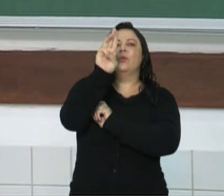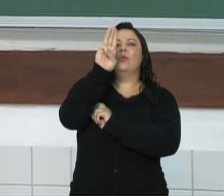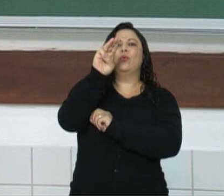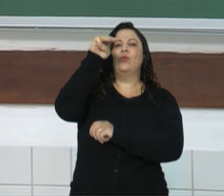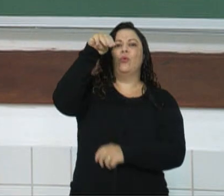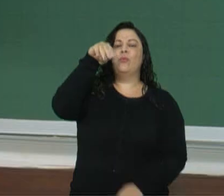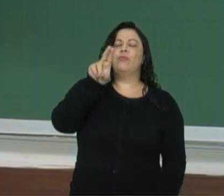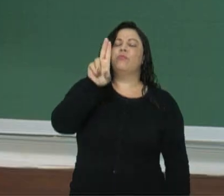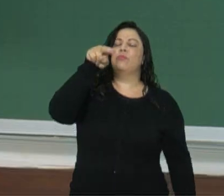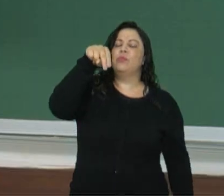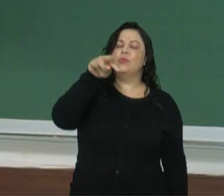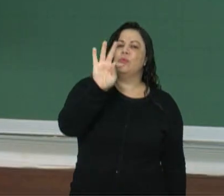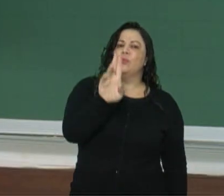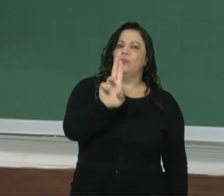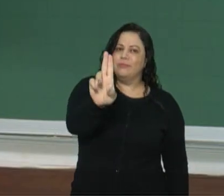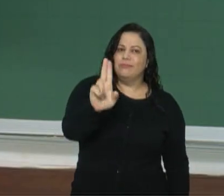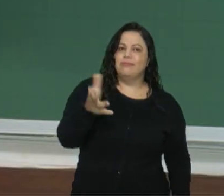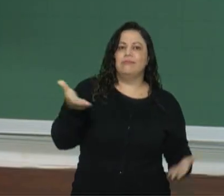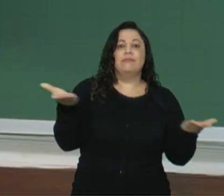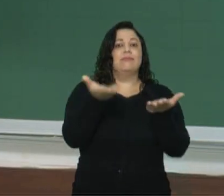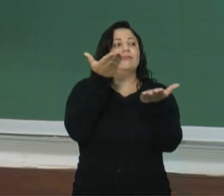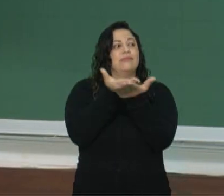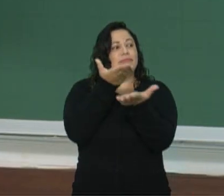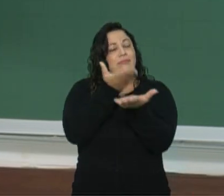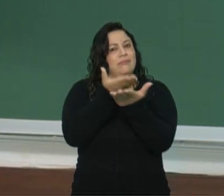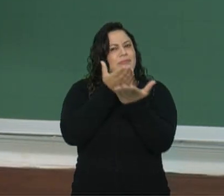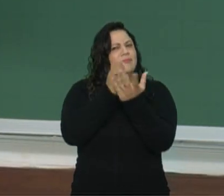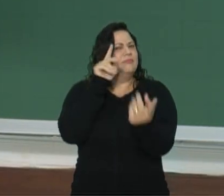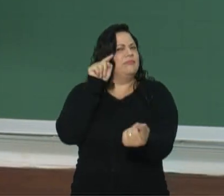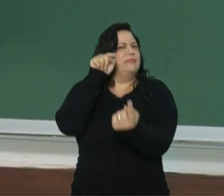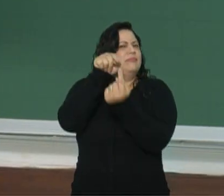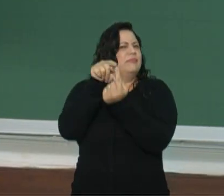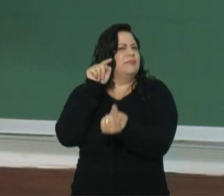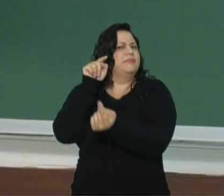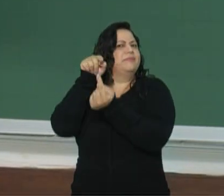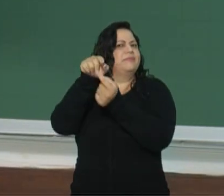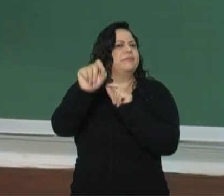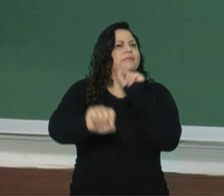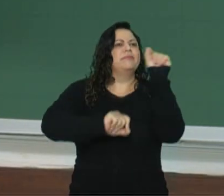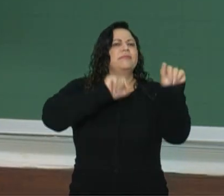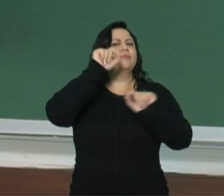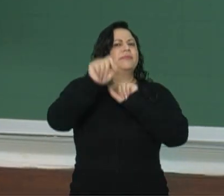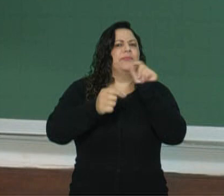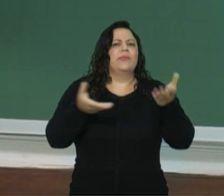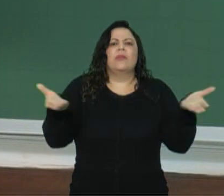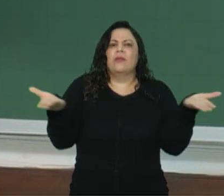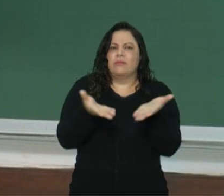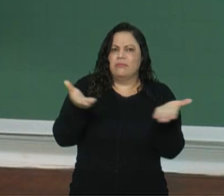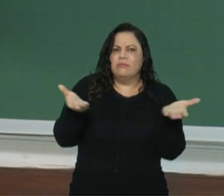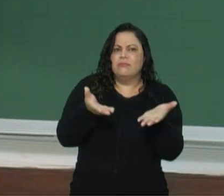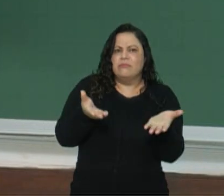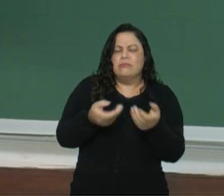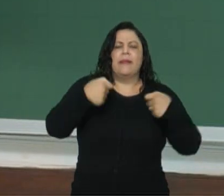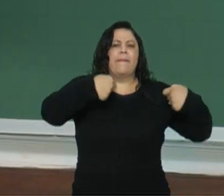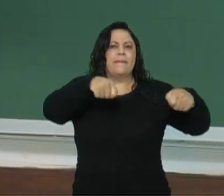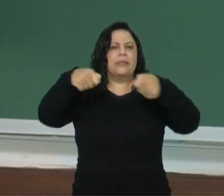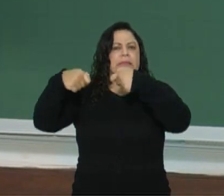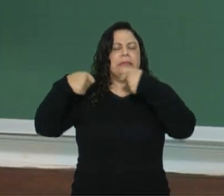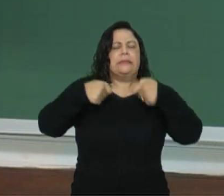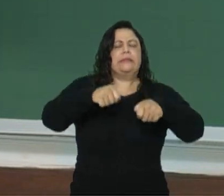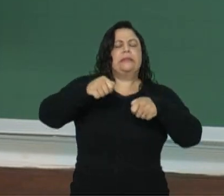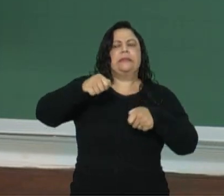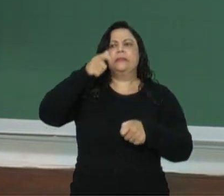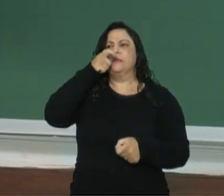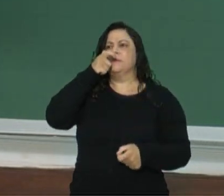Na aula de hoje, então, alguns objetivos nós vamos abordar e será necessário que nós tenhamos bastante atenção com esses